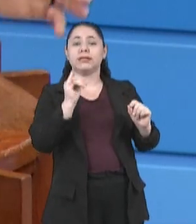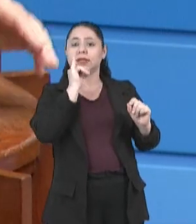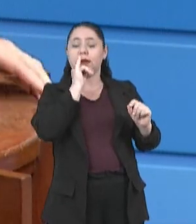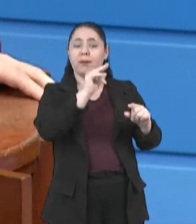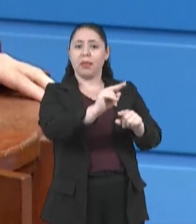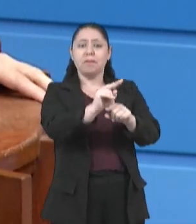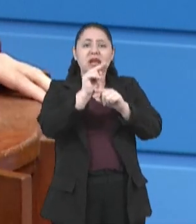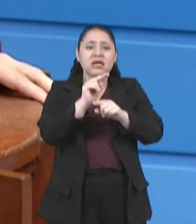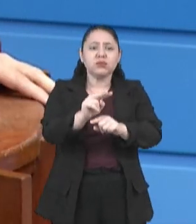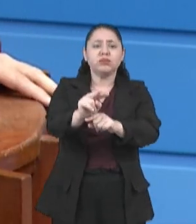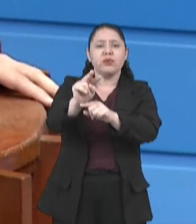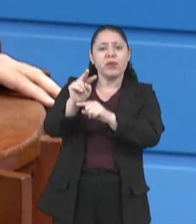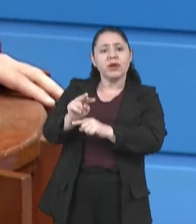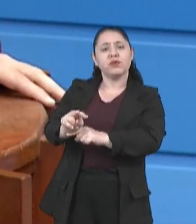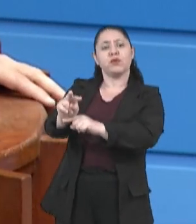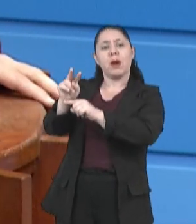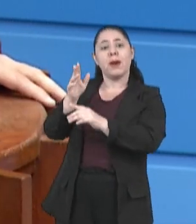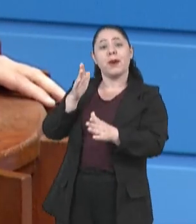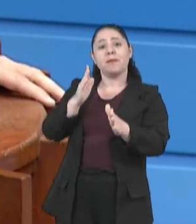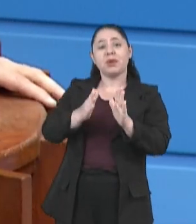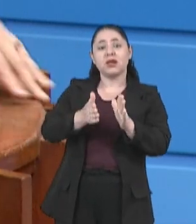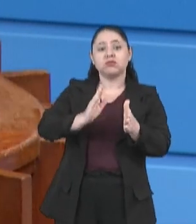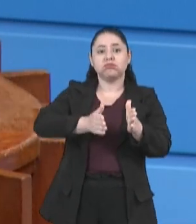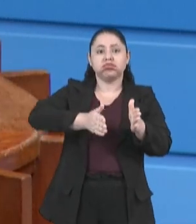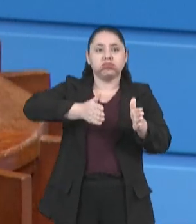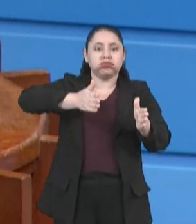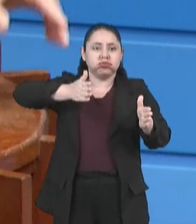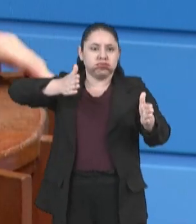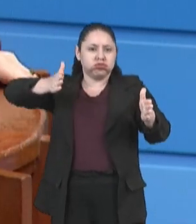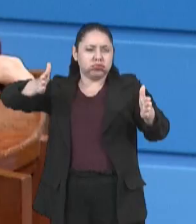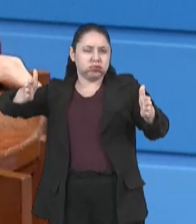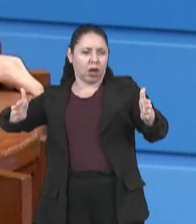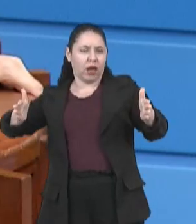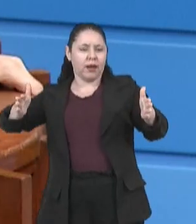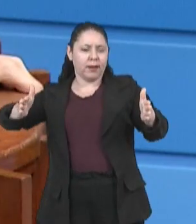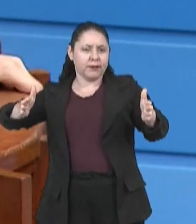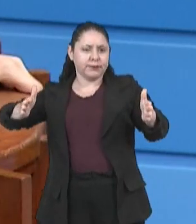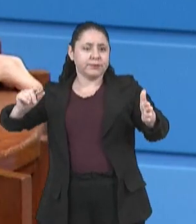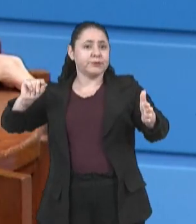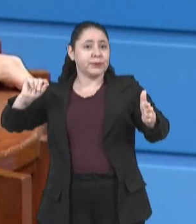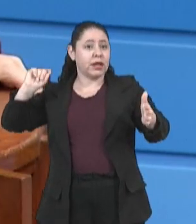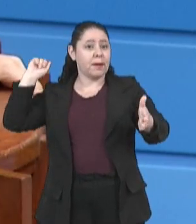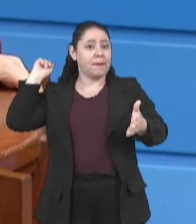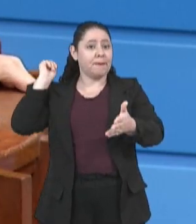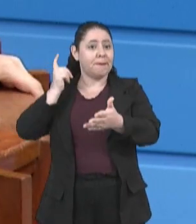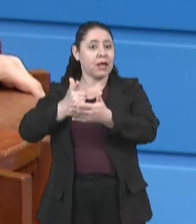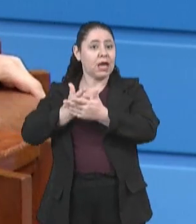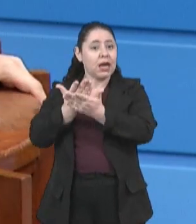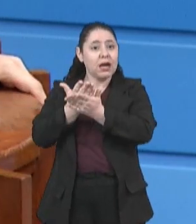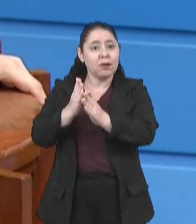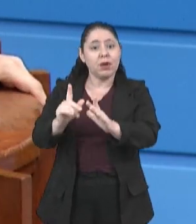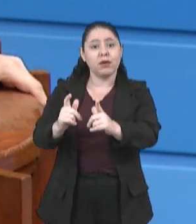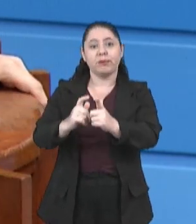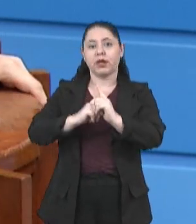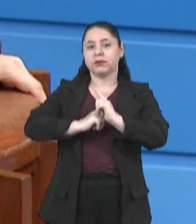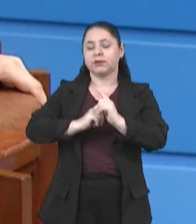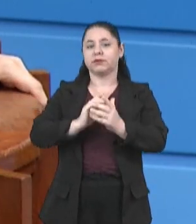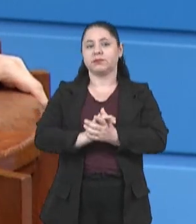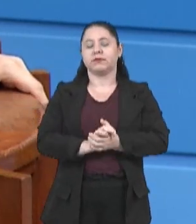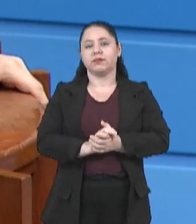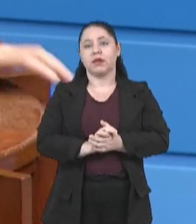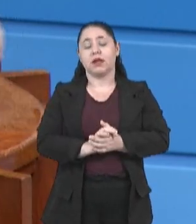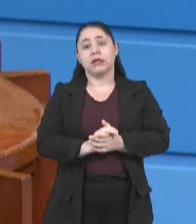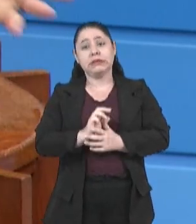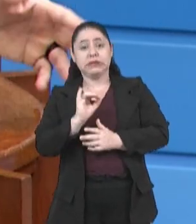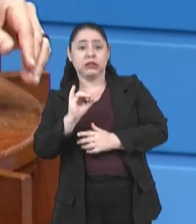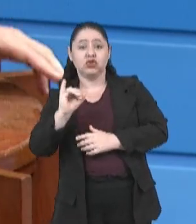contrair empréstimos com prazos alongados para quitar esses empréstimos,